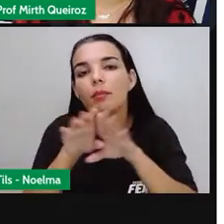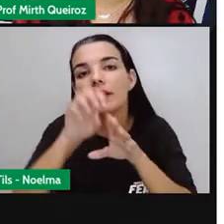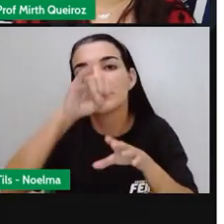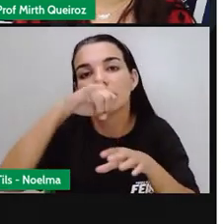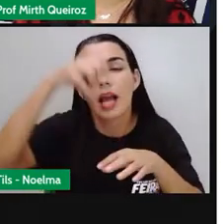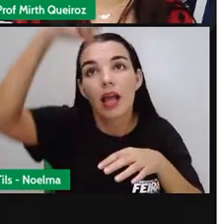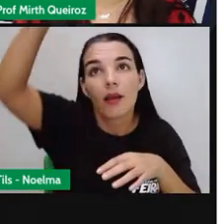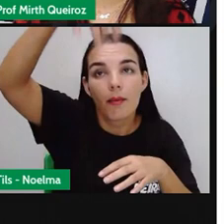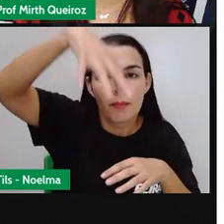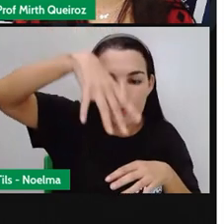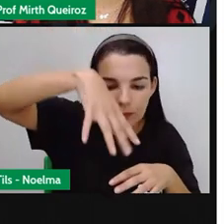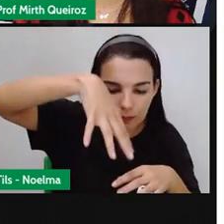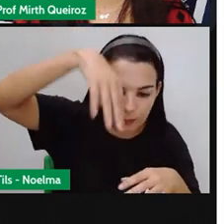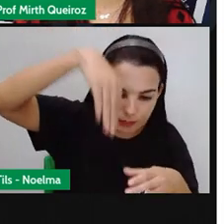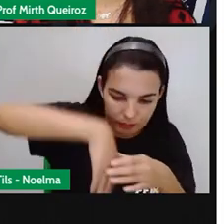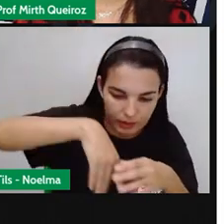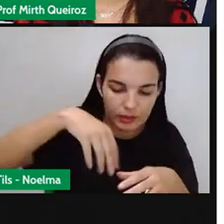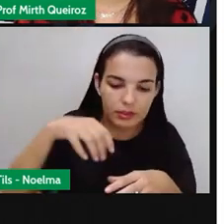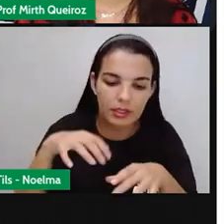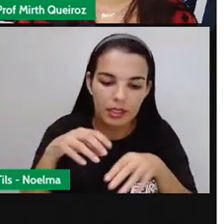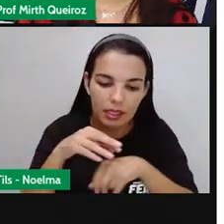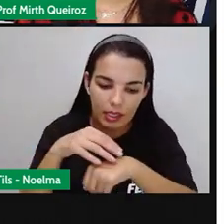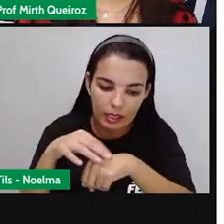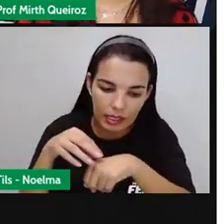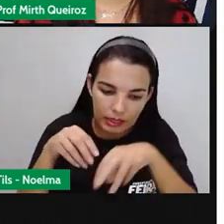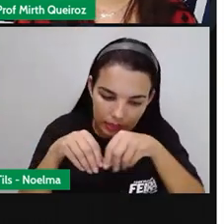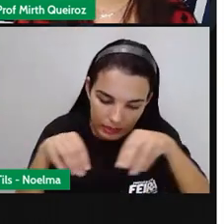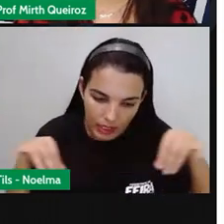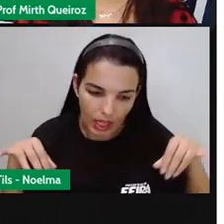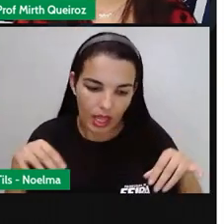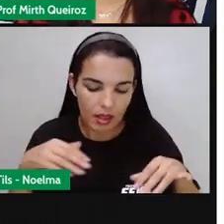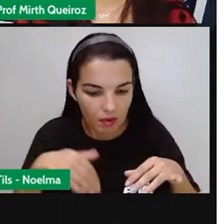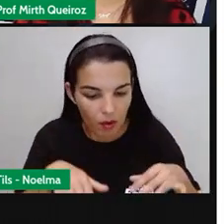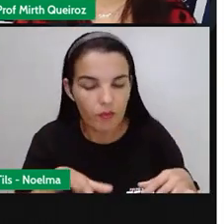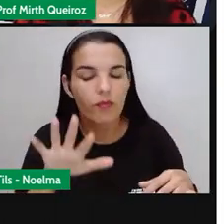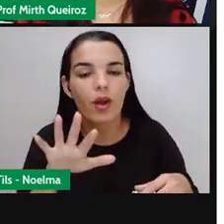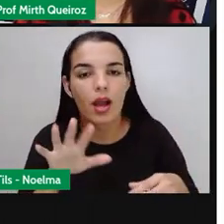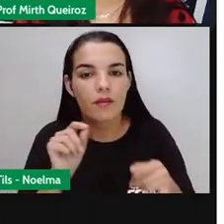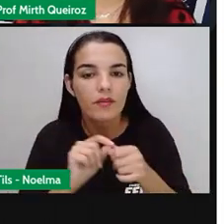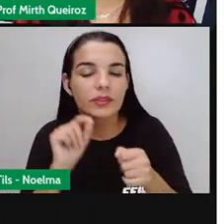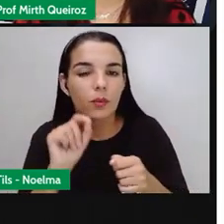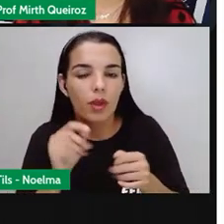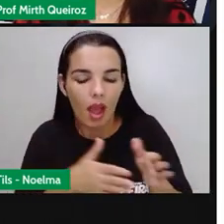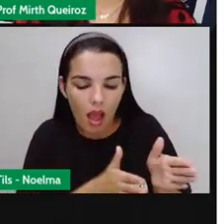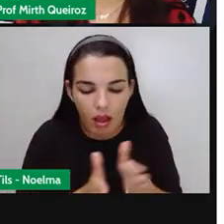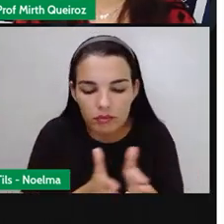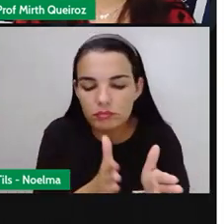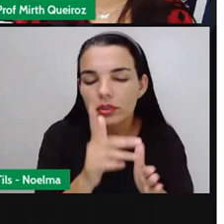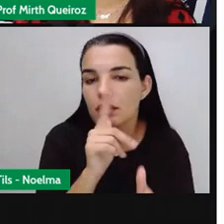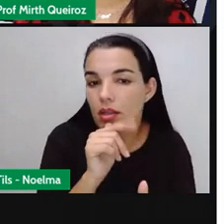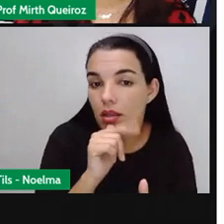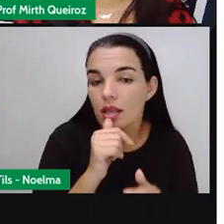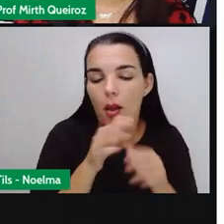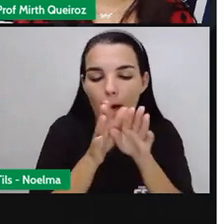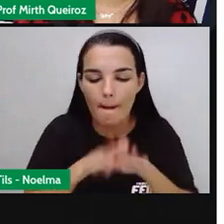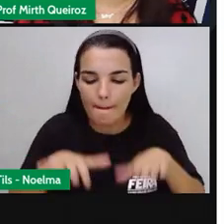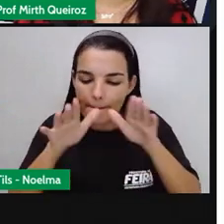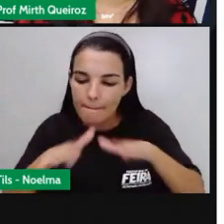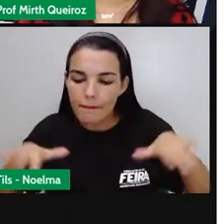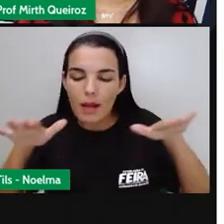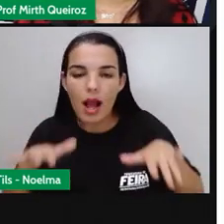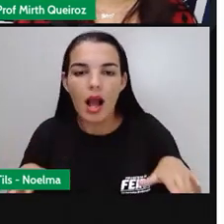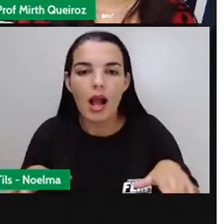a terra, ao retornar para a terra, ela vai ou preencher aí os rios, lagos, mares, ou pode também